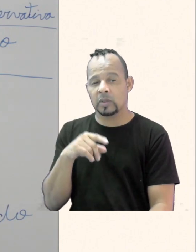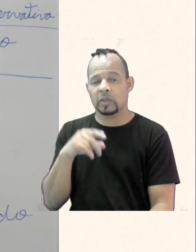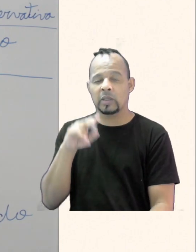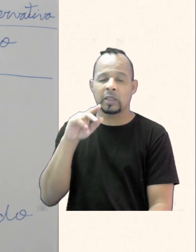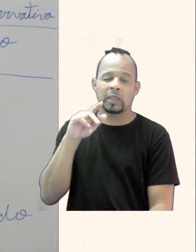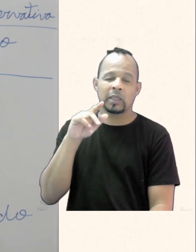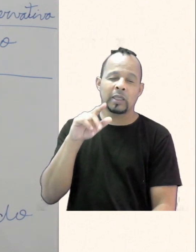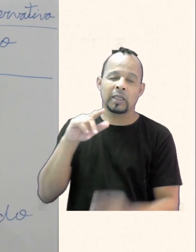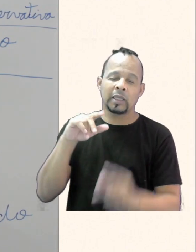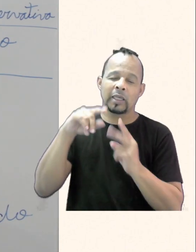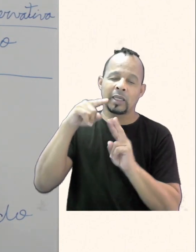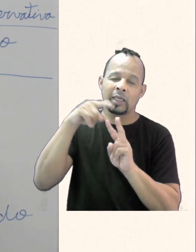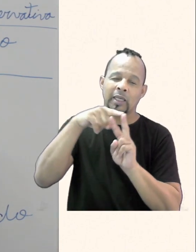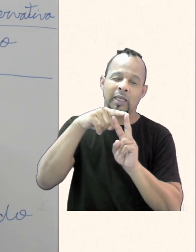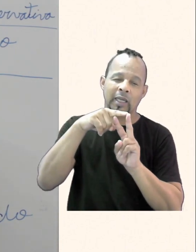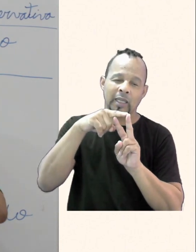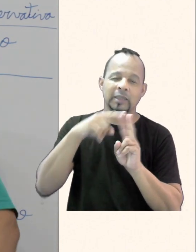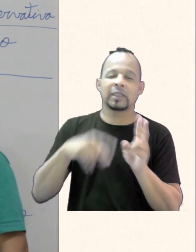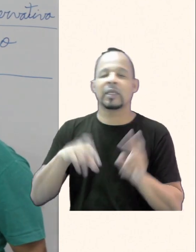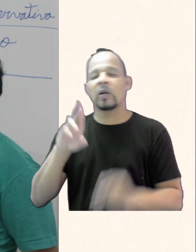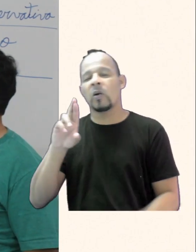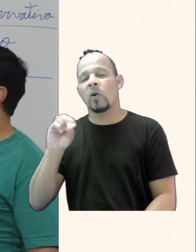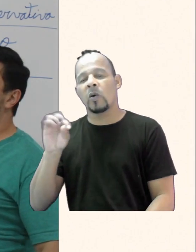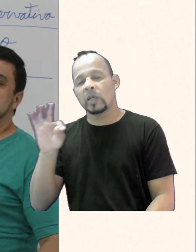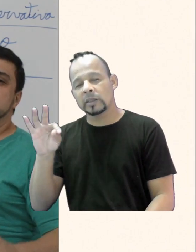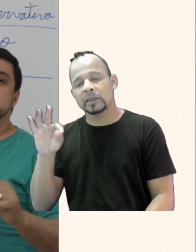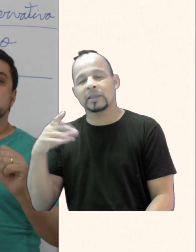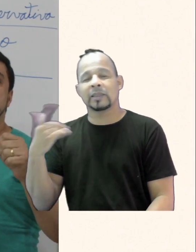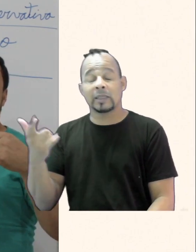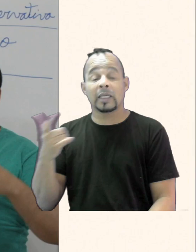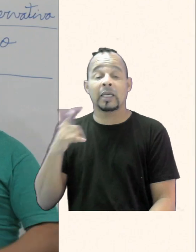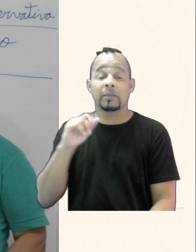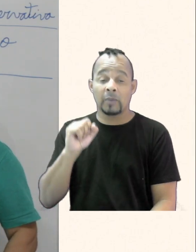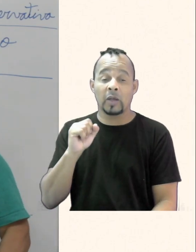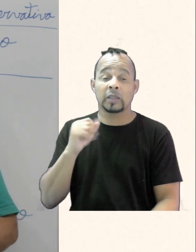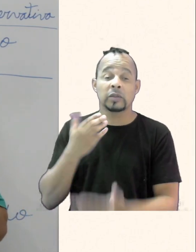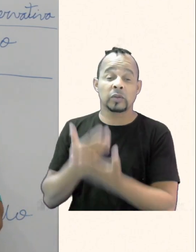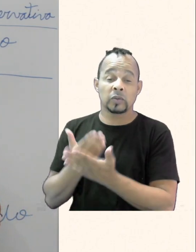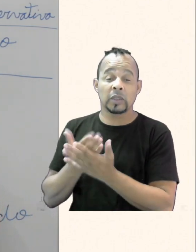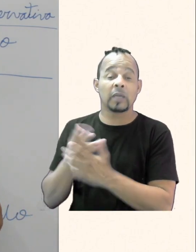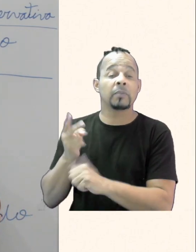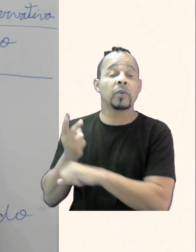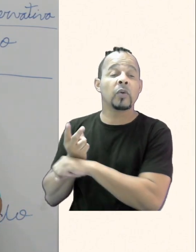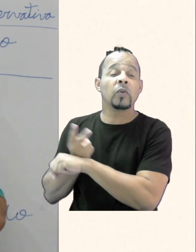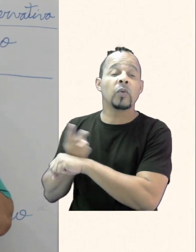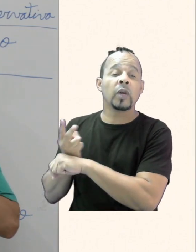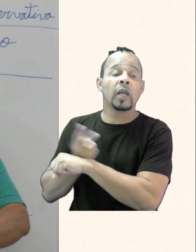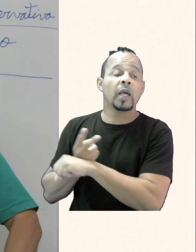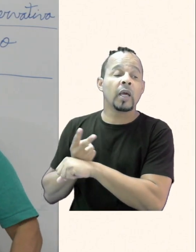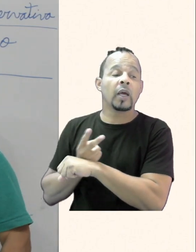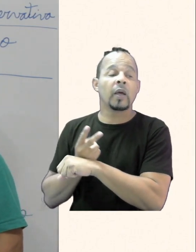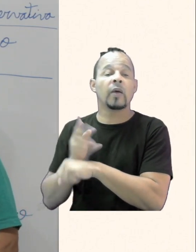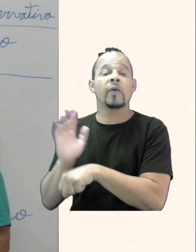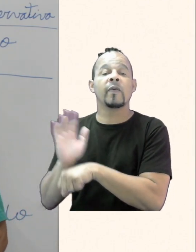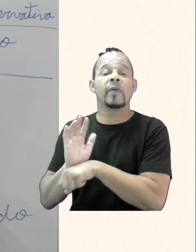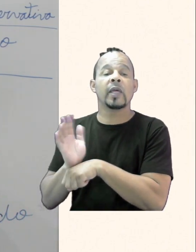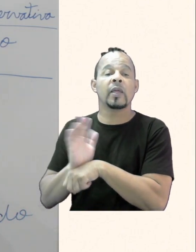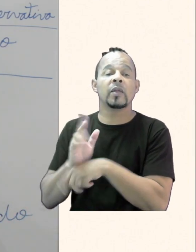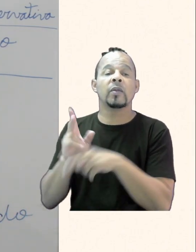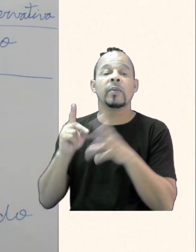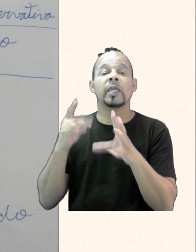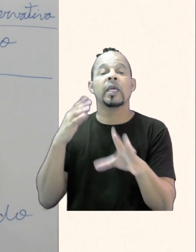operador nabla, e quiser estudar o assunto, procure por cálculo vetorial,